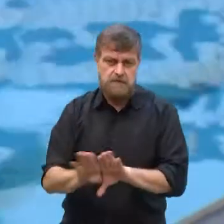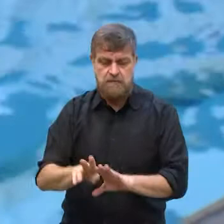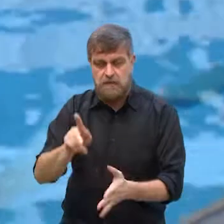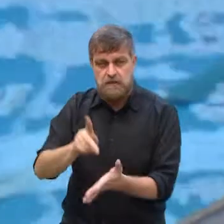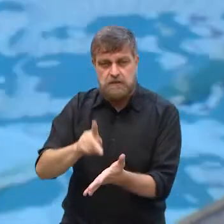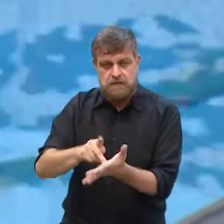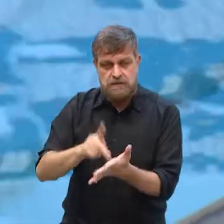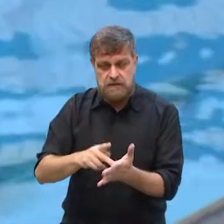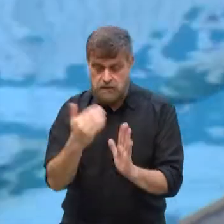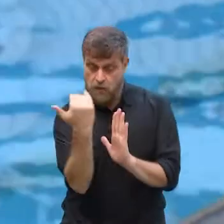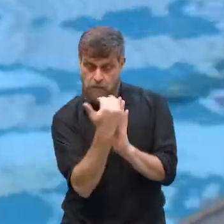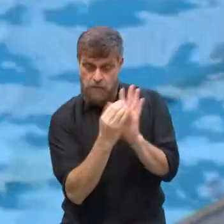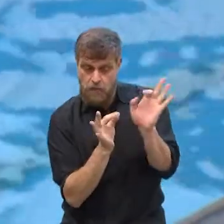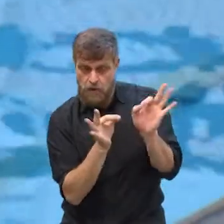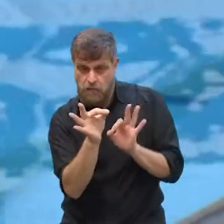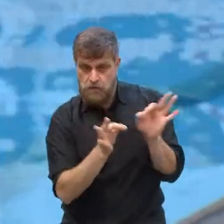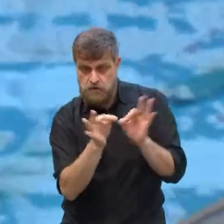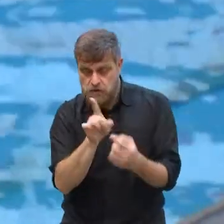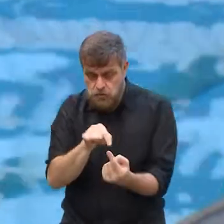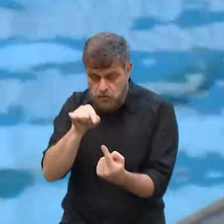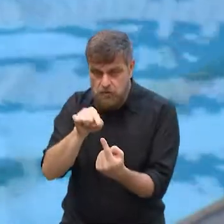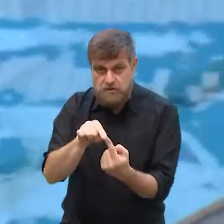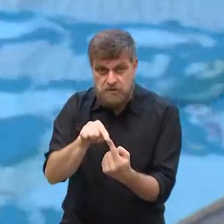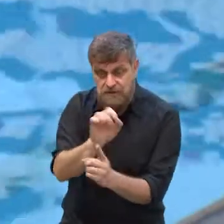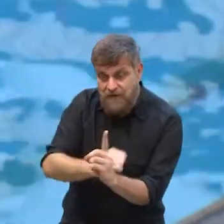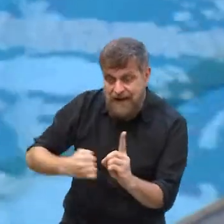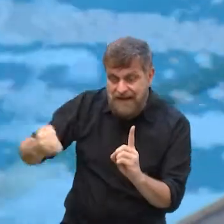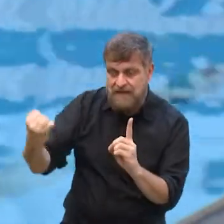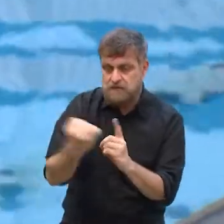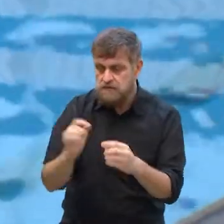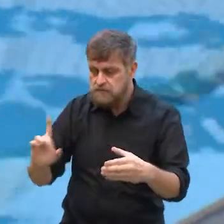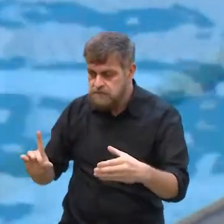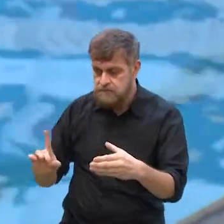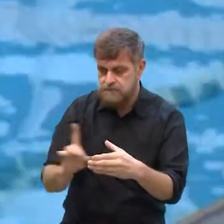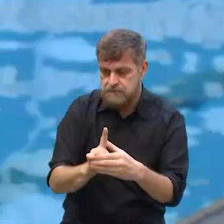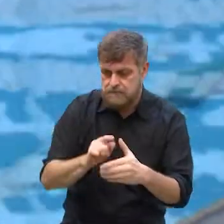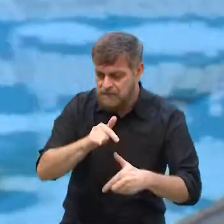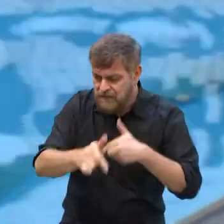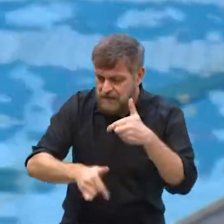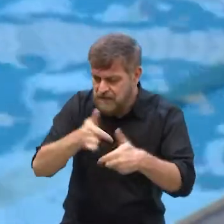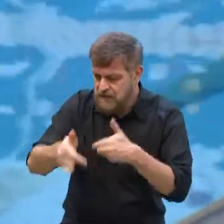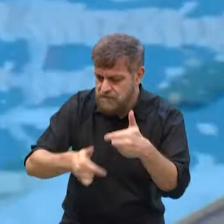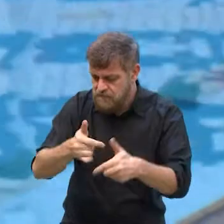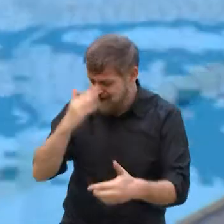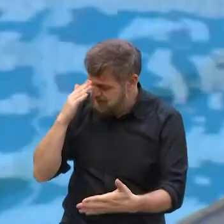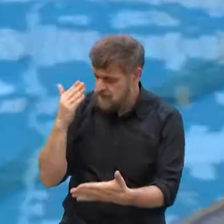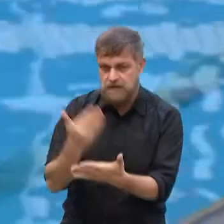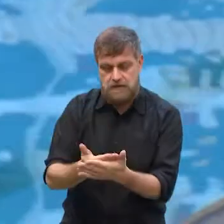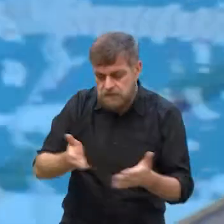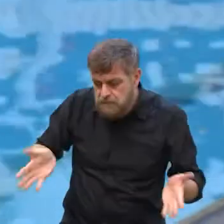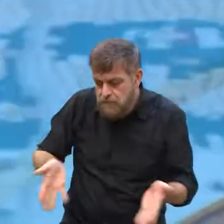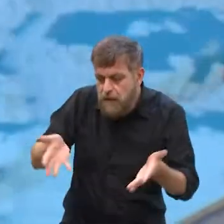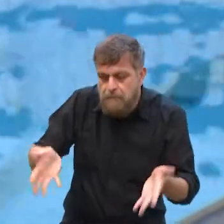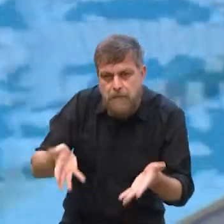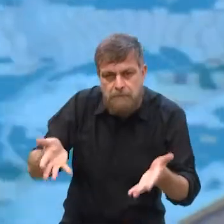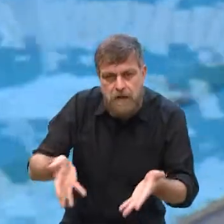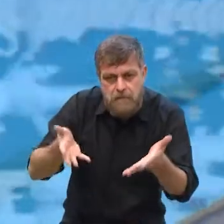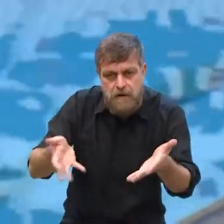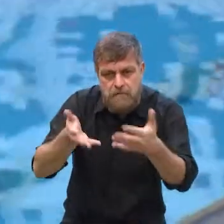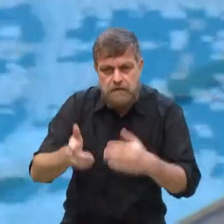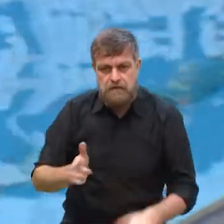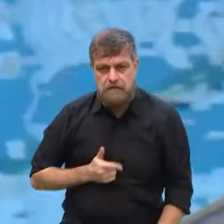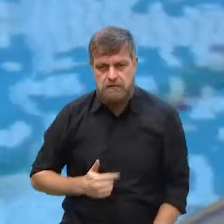verdade, assim, projetos que trabalham o lado social, eles acabam trabalhando, investindo e acreditando. E como